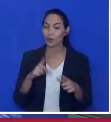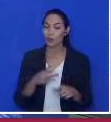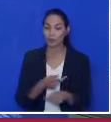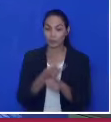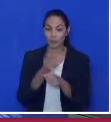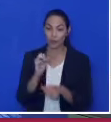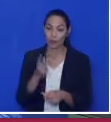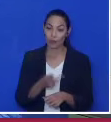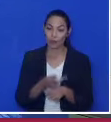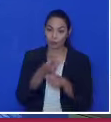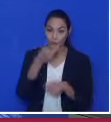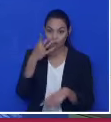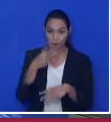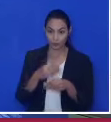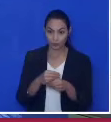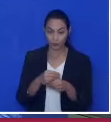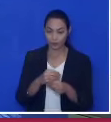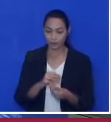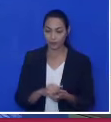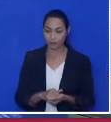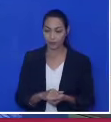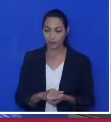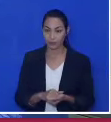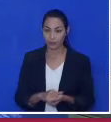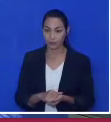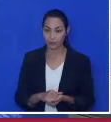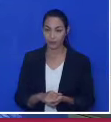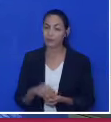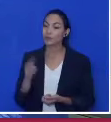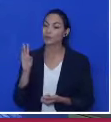de onde são as apostas vencedoras ou se o prêmio está